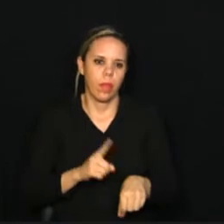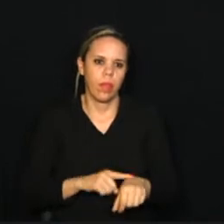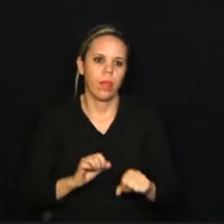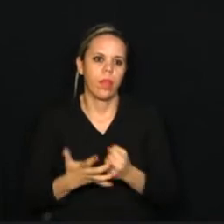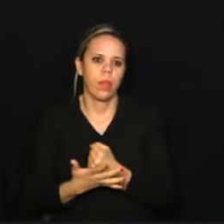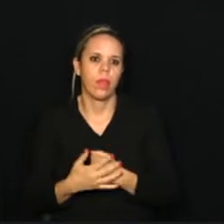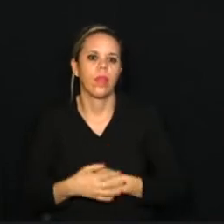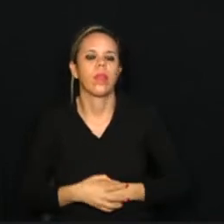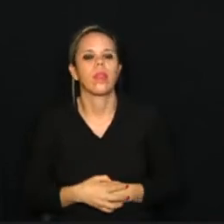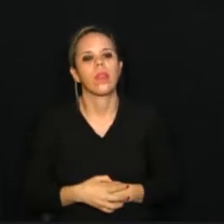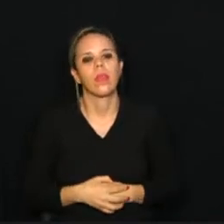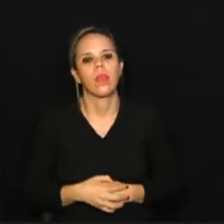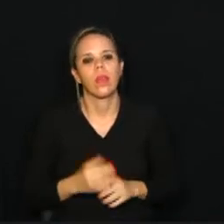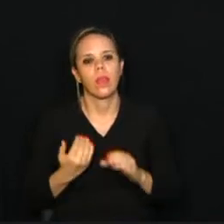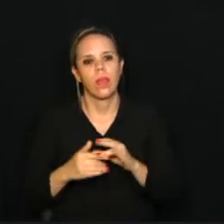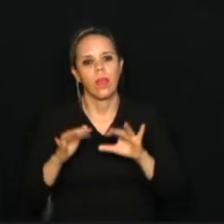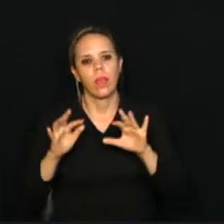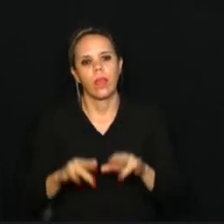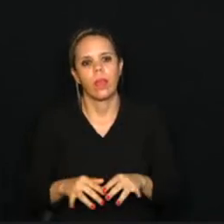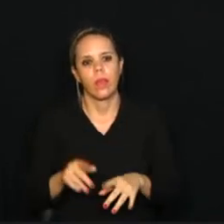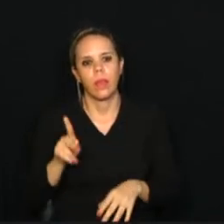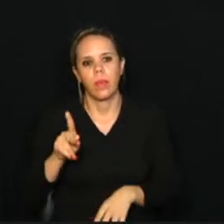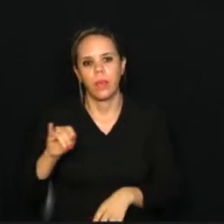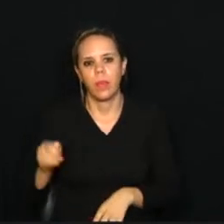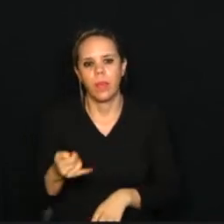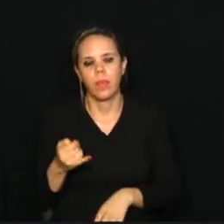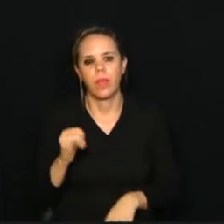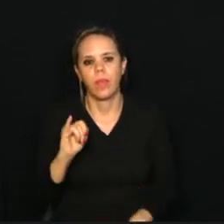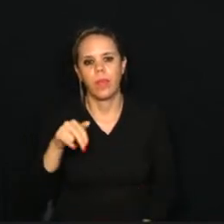pandemia, pelo e-mail